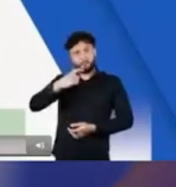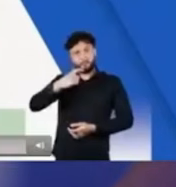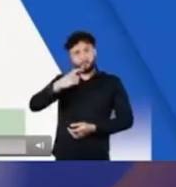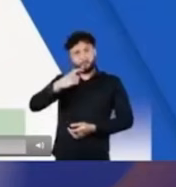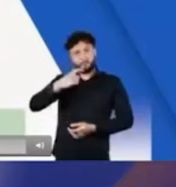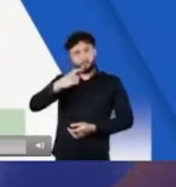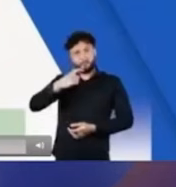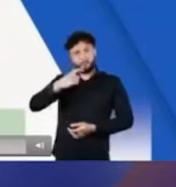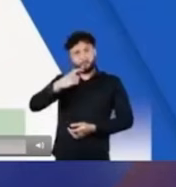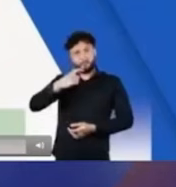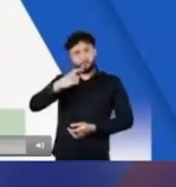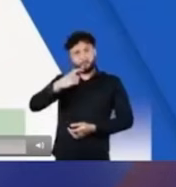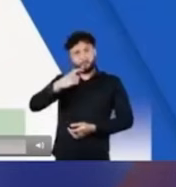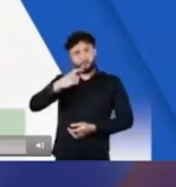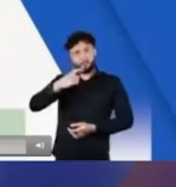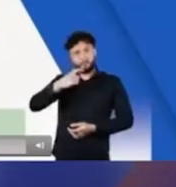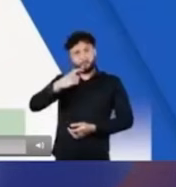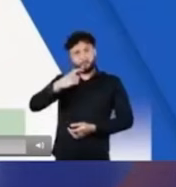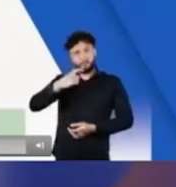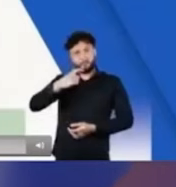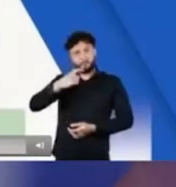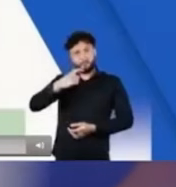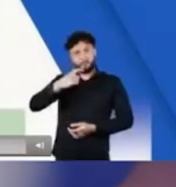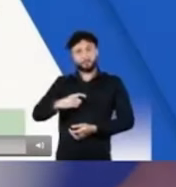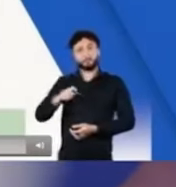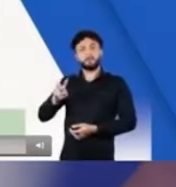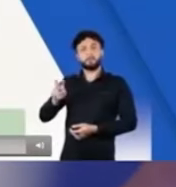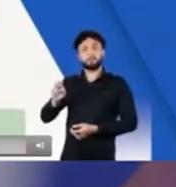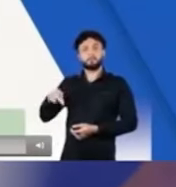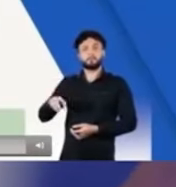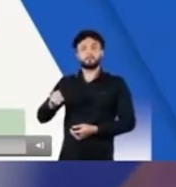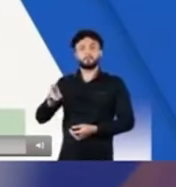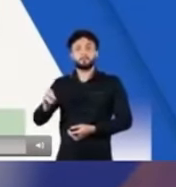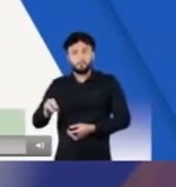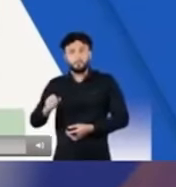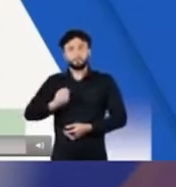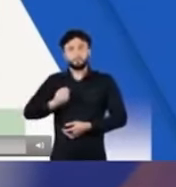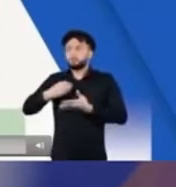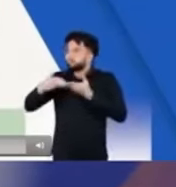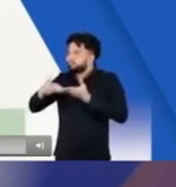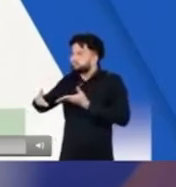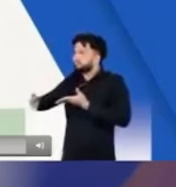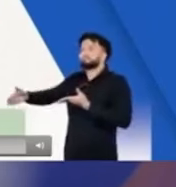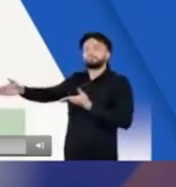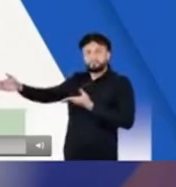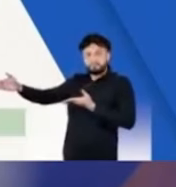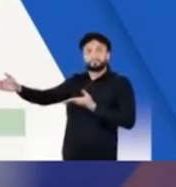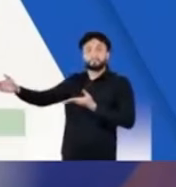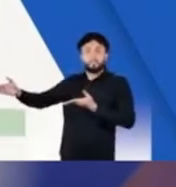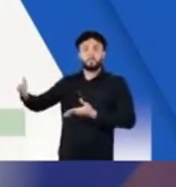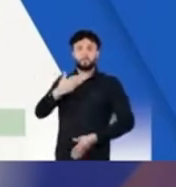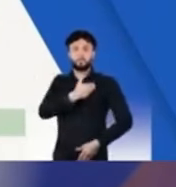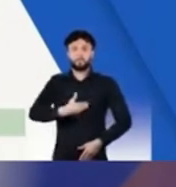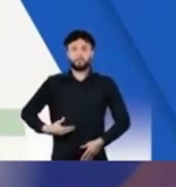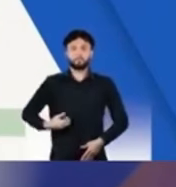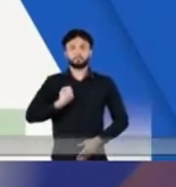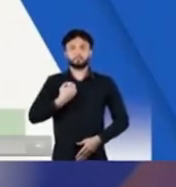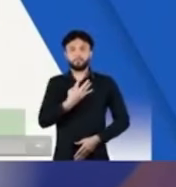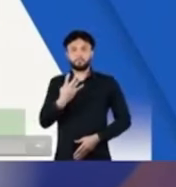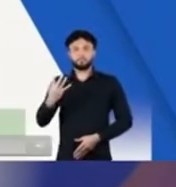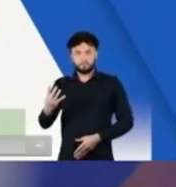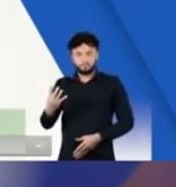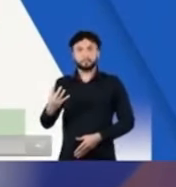Olha o nível, mano. Olha onde a gente tá chegando. Deputado estadual 44222. Para governador, Wilson